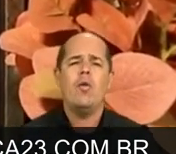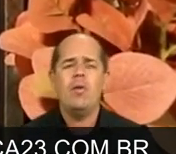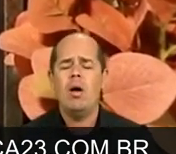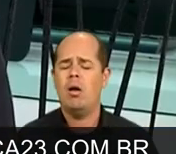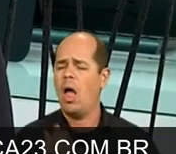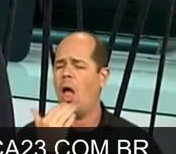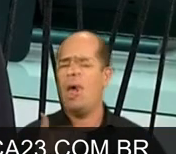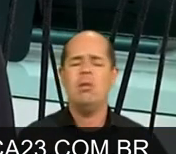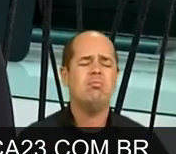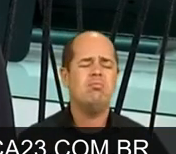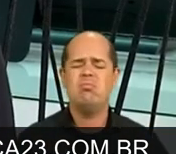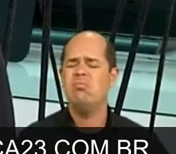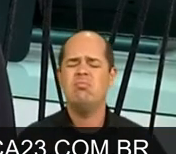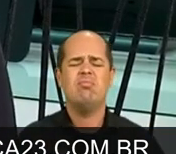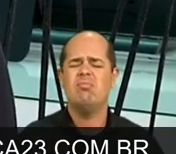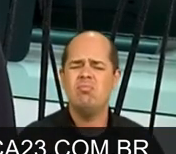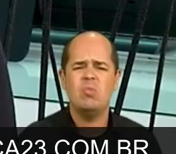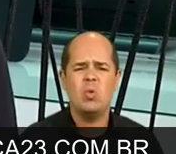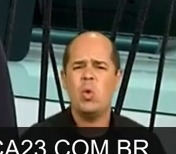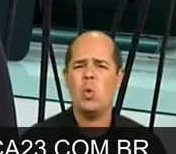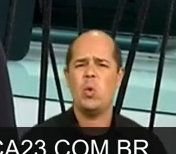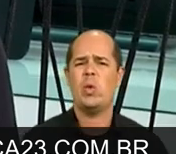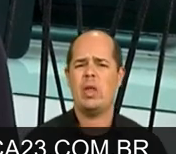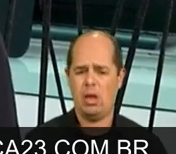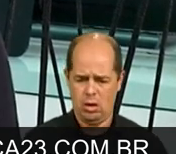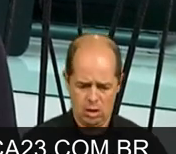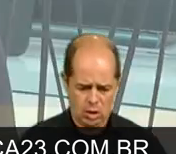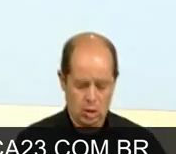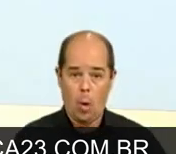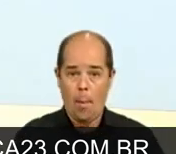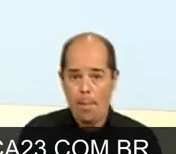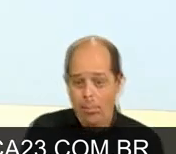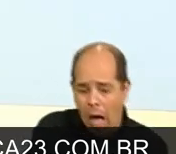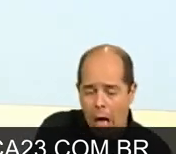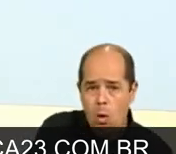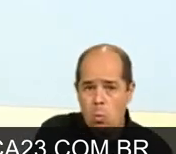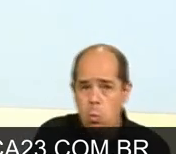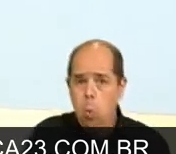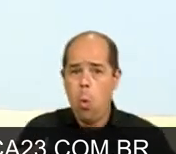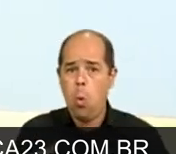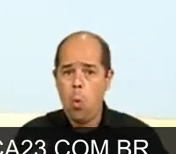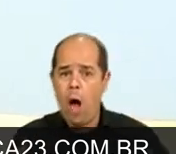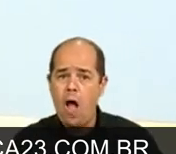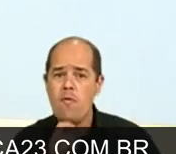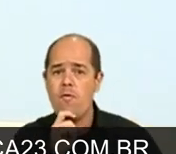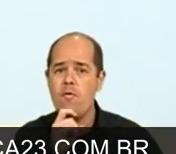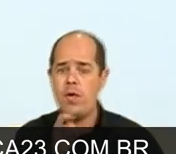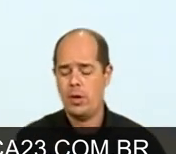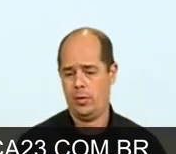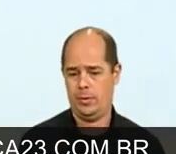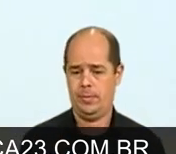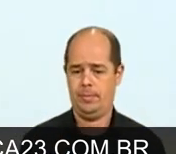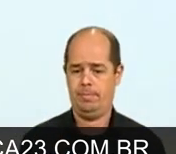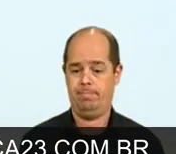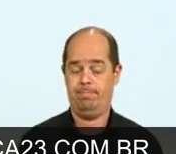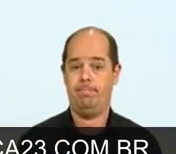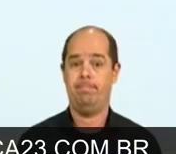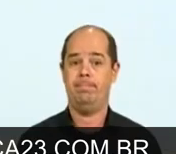bem inchado, duro, né? E os pés também bem inchados e frios. É muito difícil você